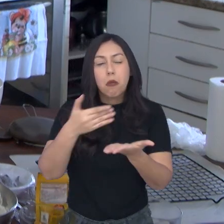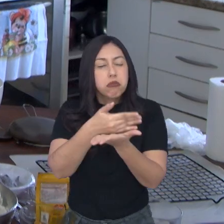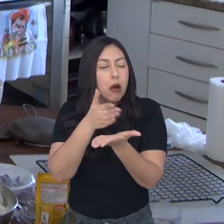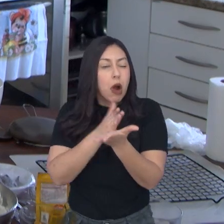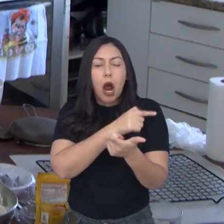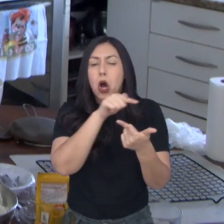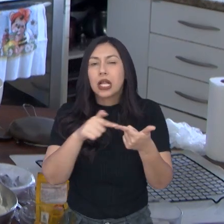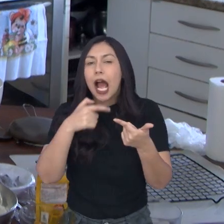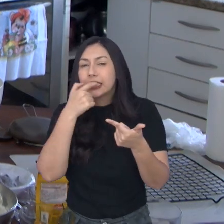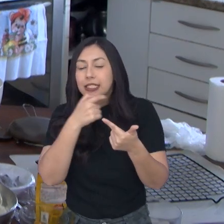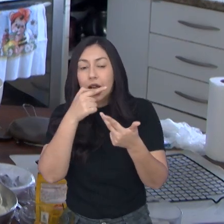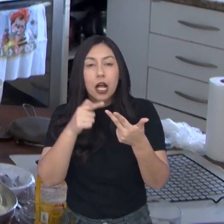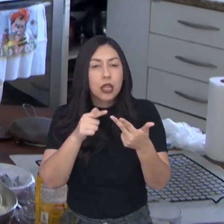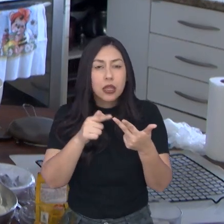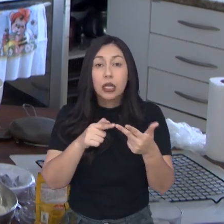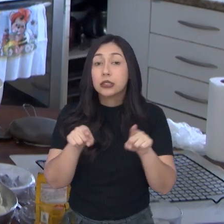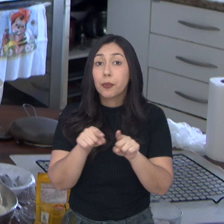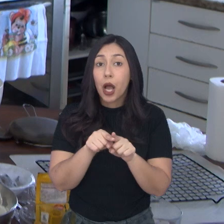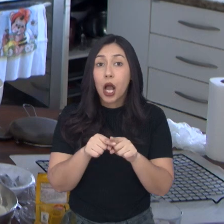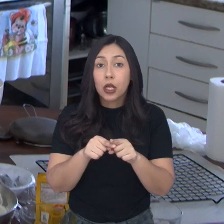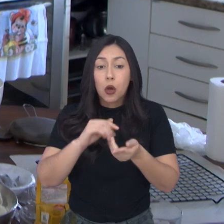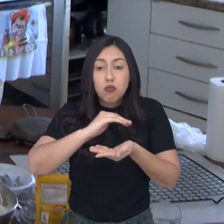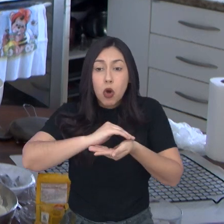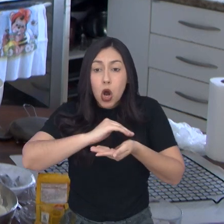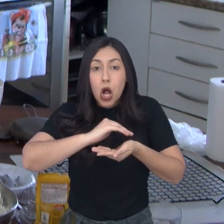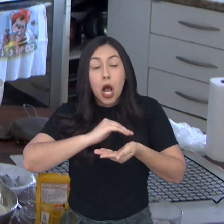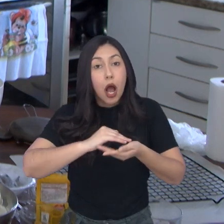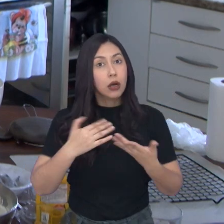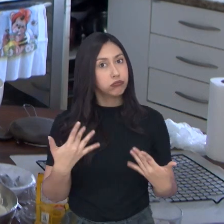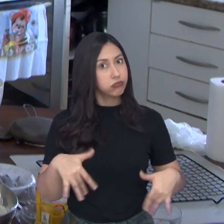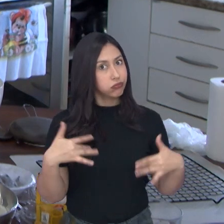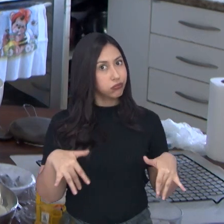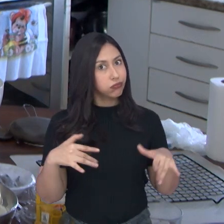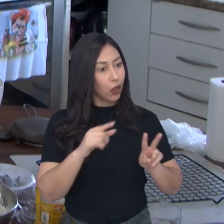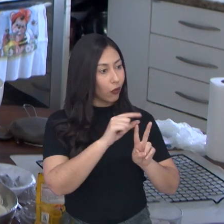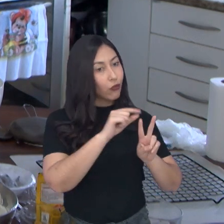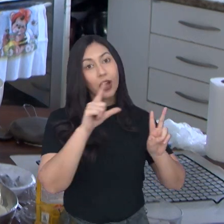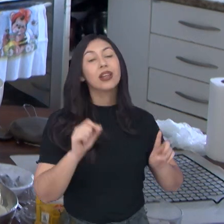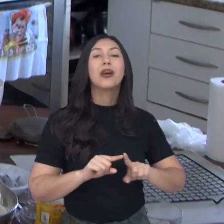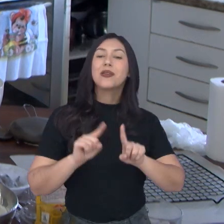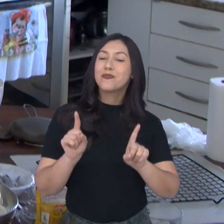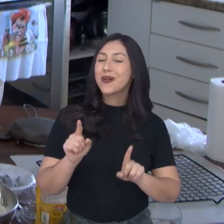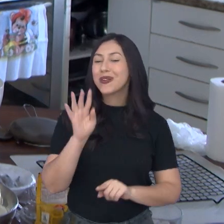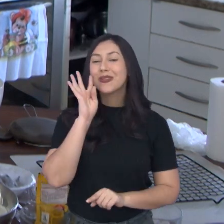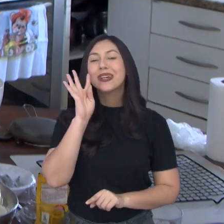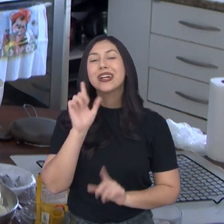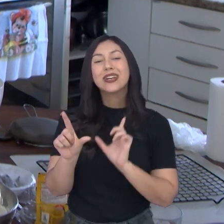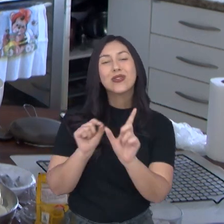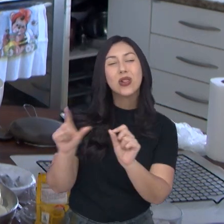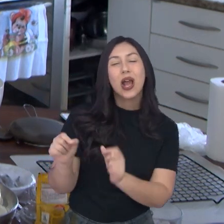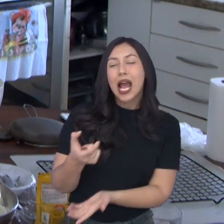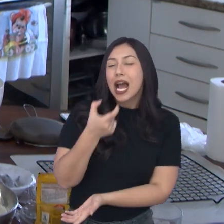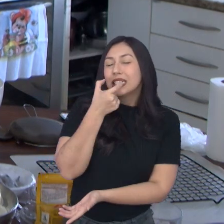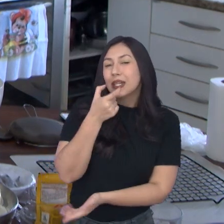cookie, é bolo, até bolinho caipira vegano. Já pensou, Fernanda? Mas a Roseli foi bem boazinha e escolheu o cookie que vai ser